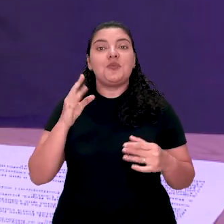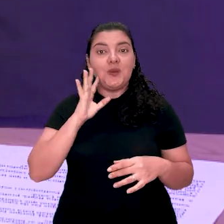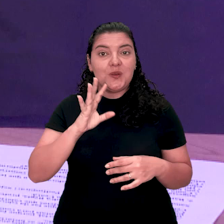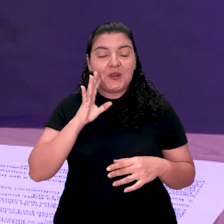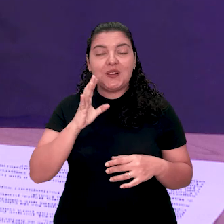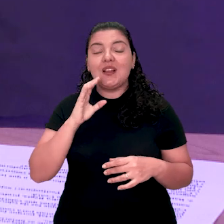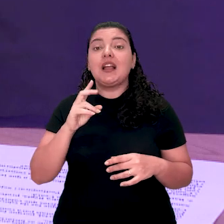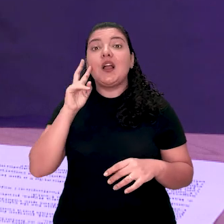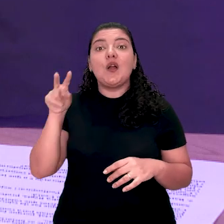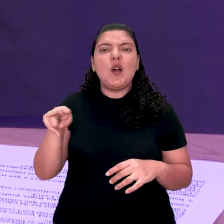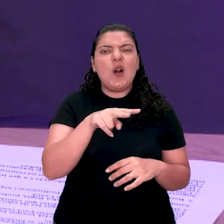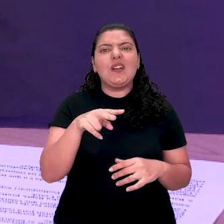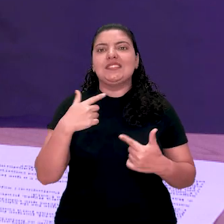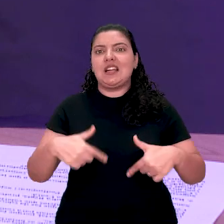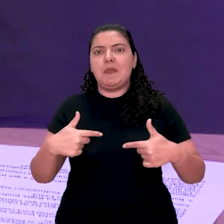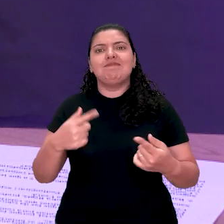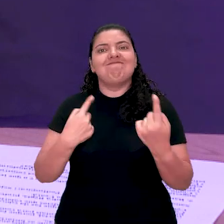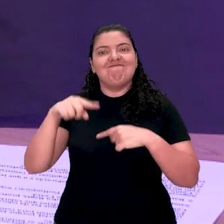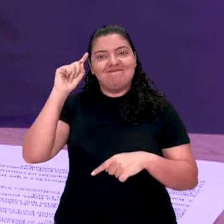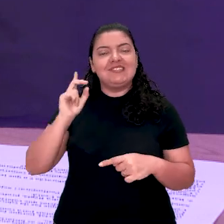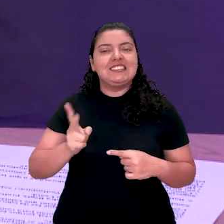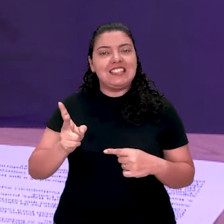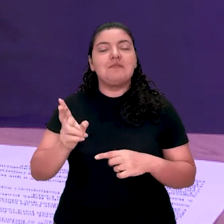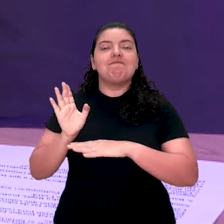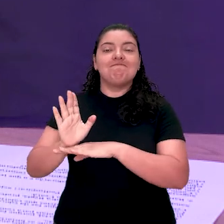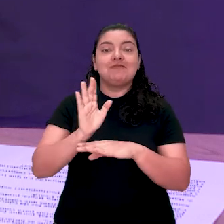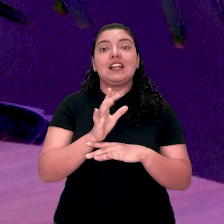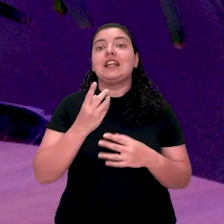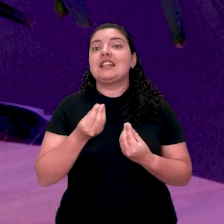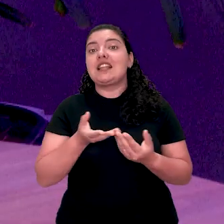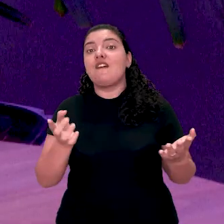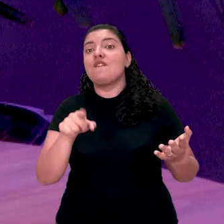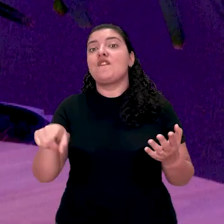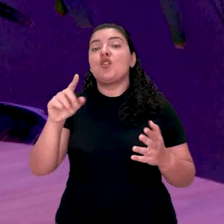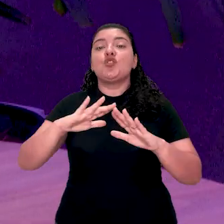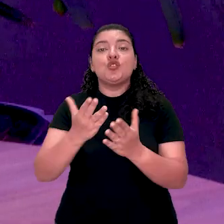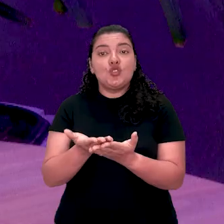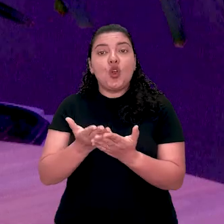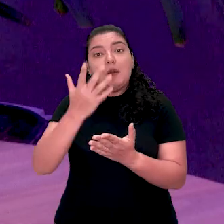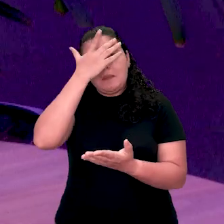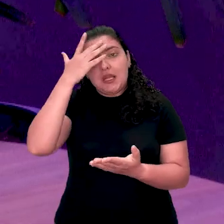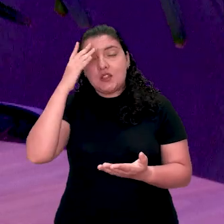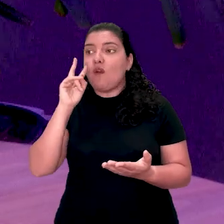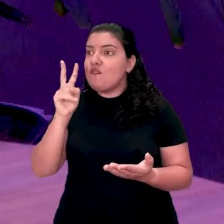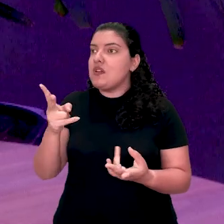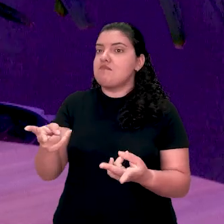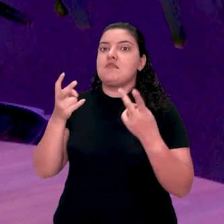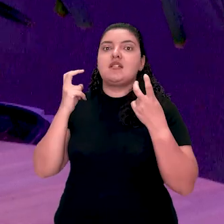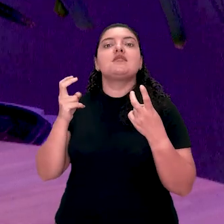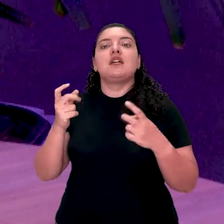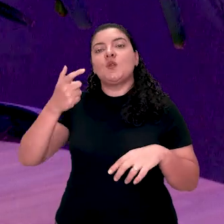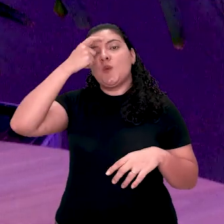De caraca, olha o que ela está fazendo já. Sempre. Exatamente. Trazendo você para a escola para que as pessoas pudessem perceber,